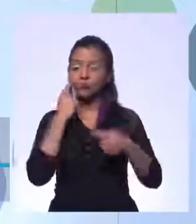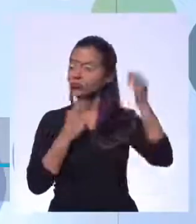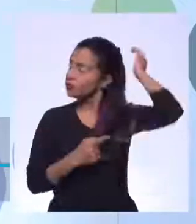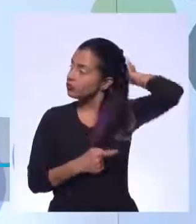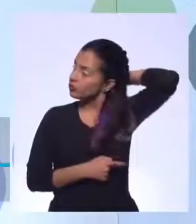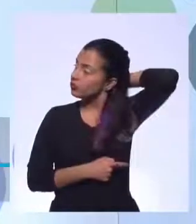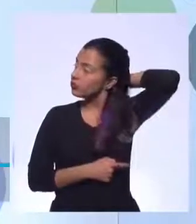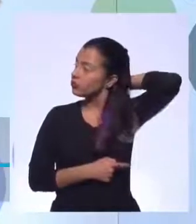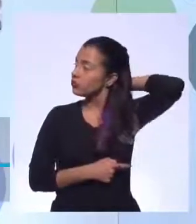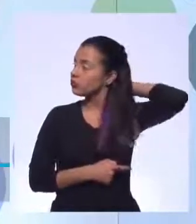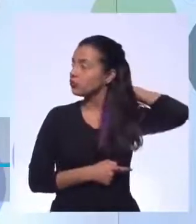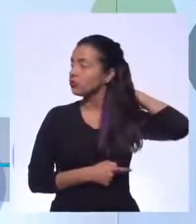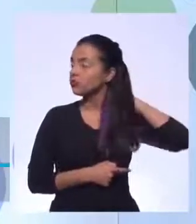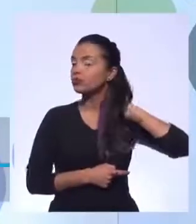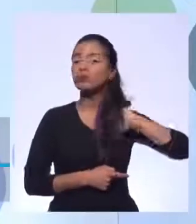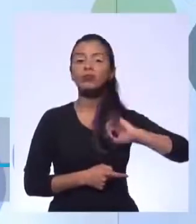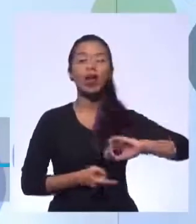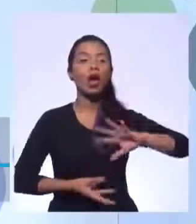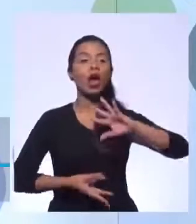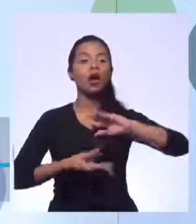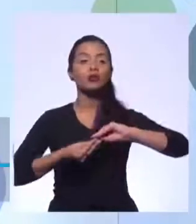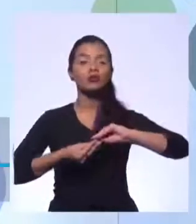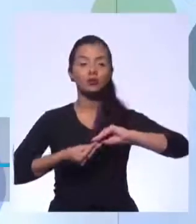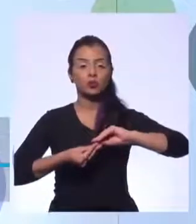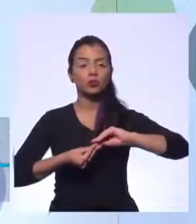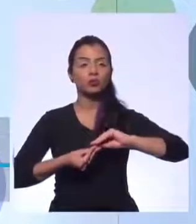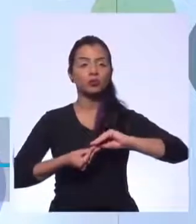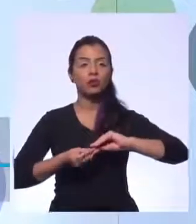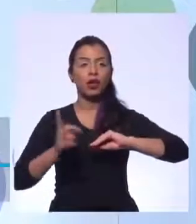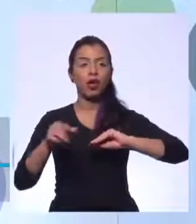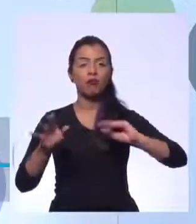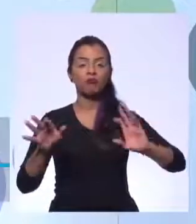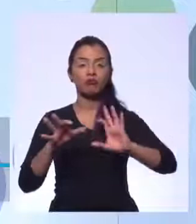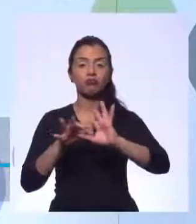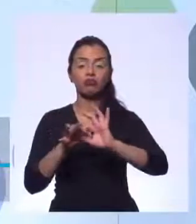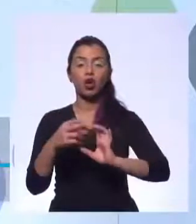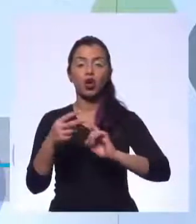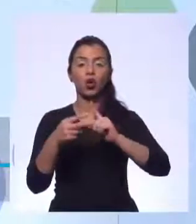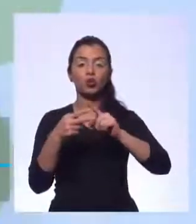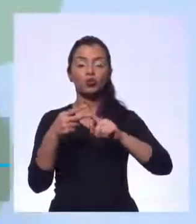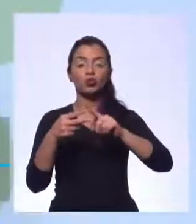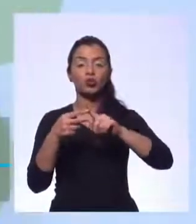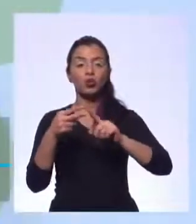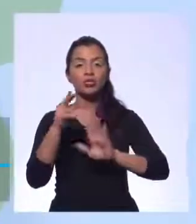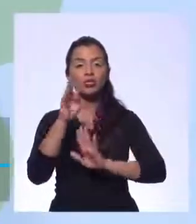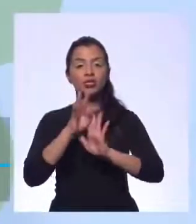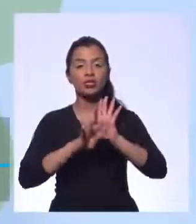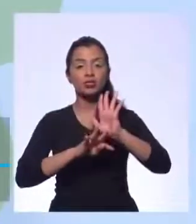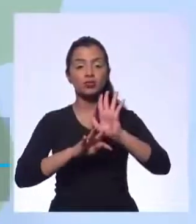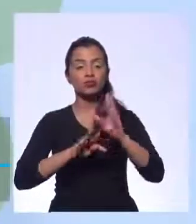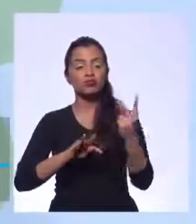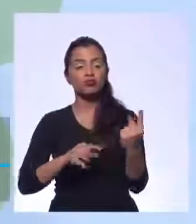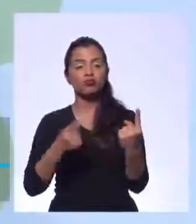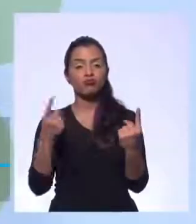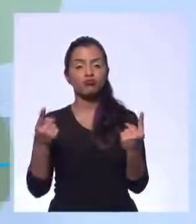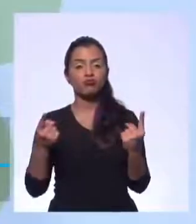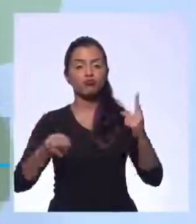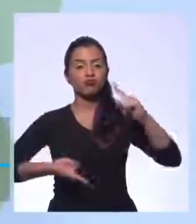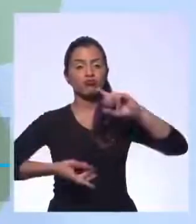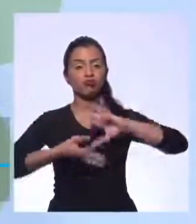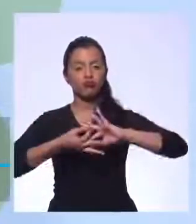Intertextualidade, resumidamente, é a conexão estabelecida entre 2 textos. Opa, é aqui.